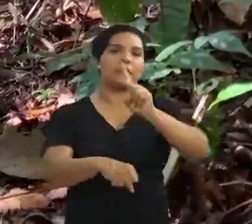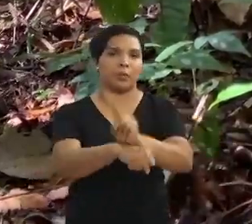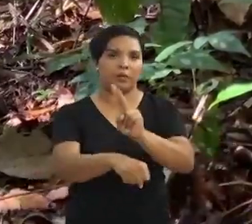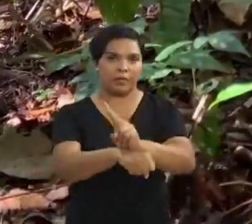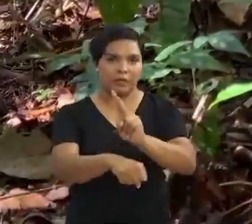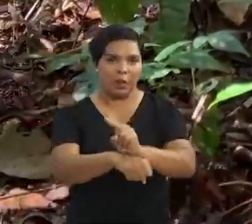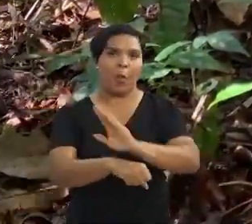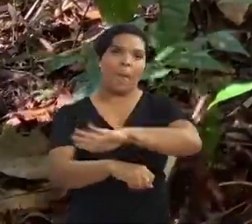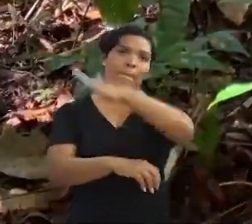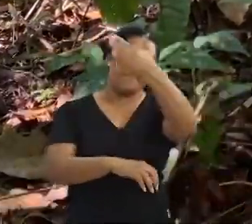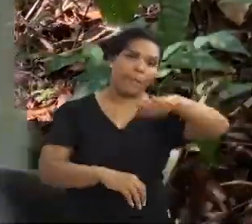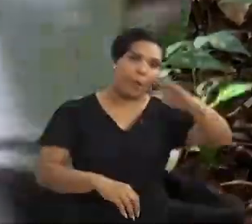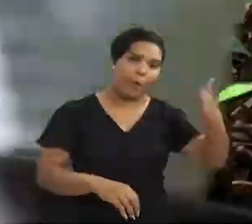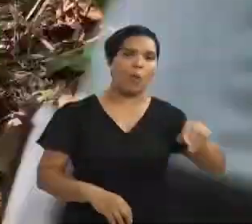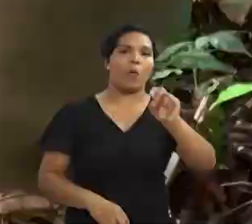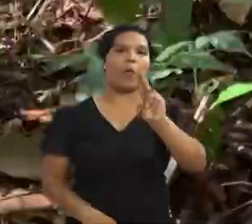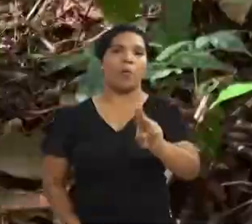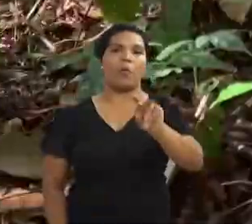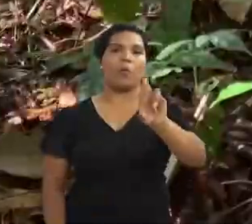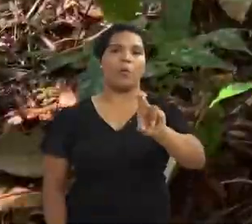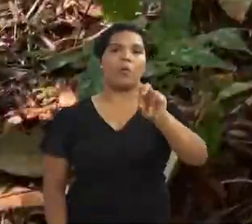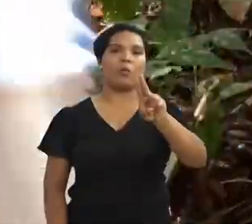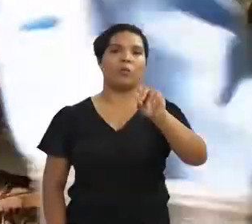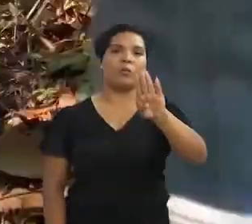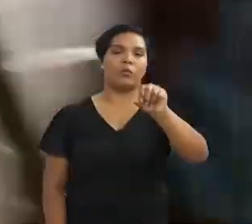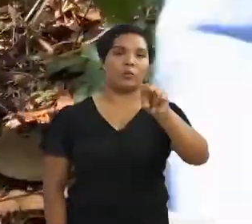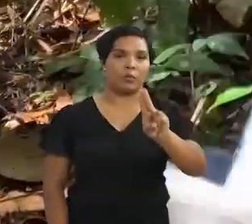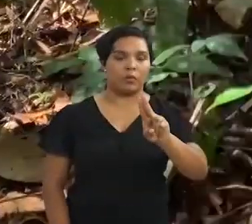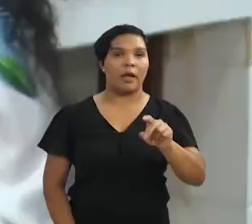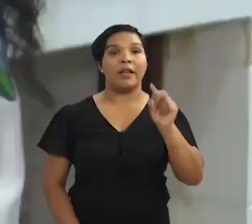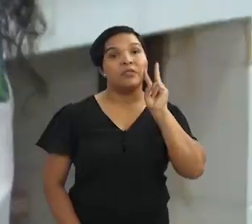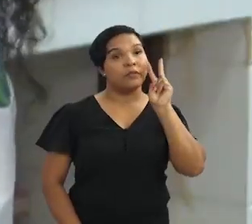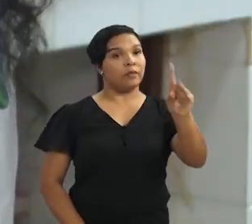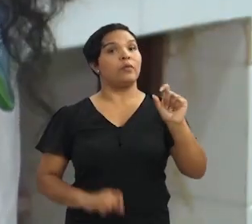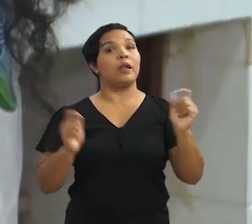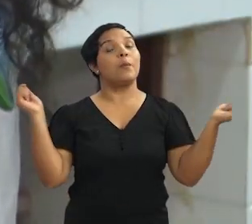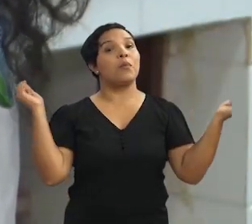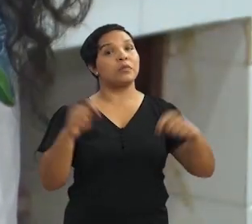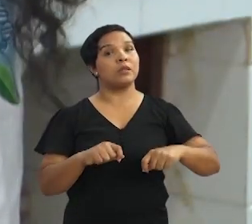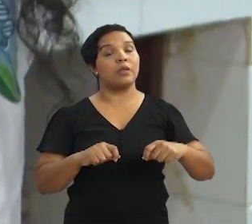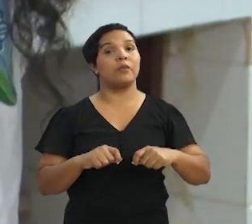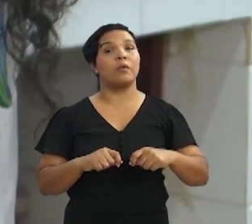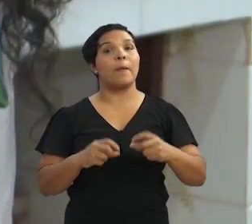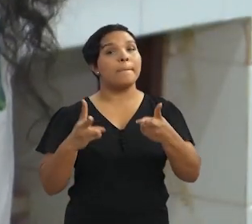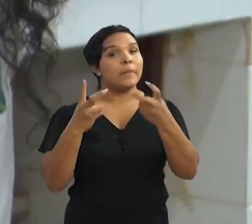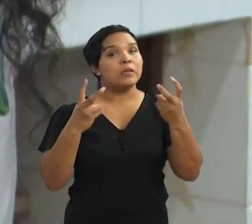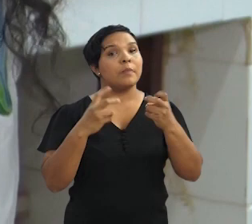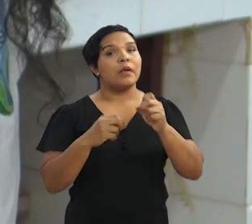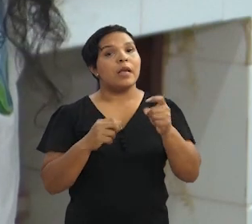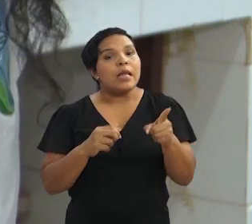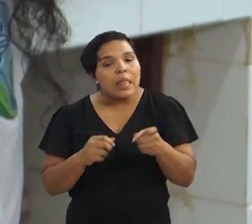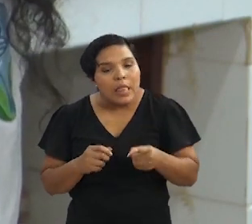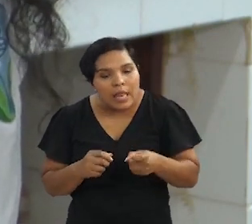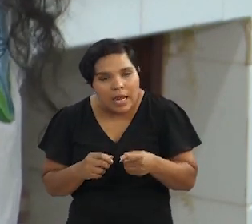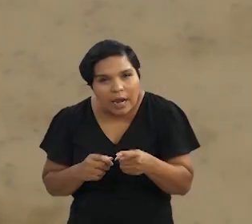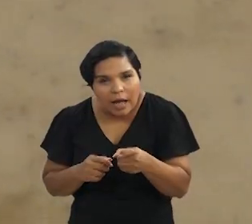a área de proteção ambiental do Morro do Urubu e fazia a vistoria das ovitrampas. Nas armadilhas também foi possível identificar a presença